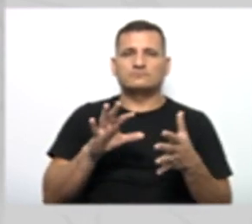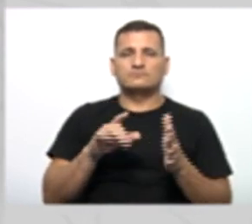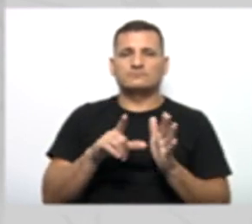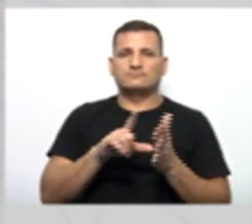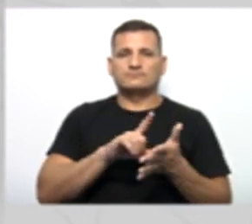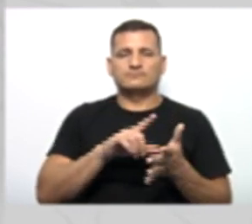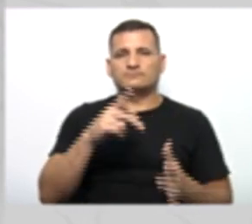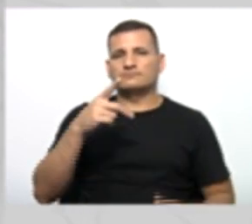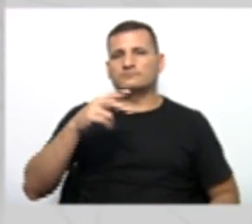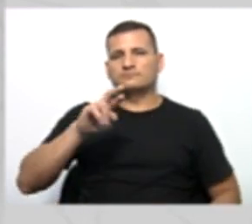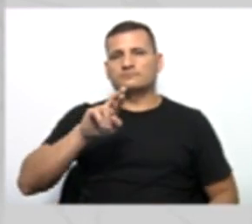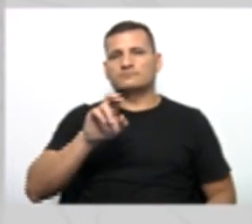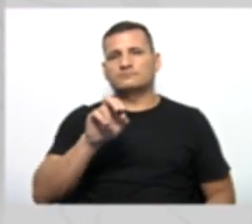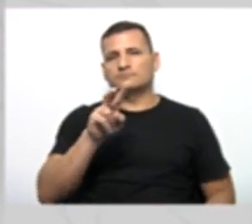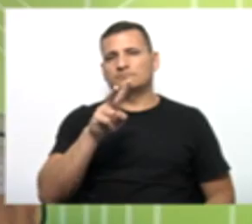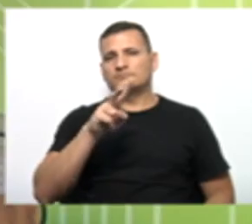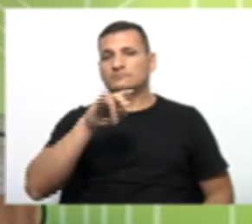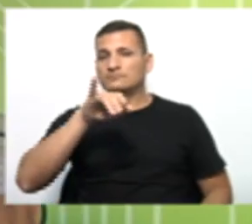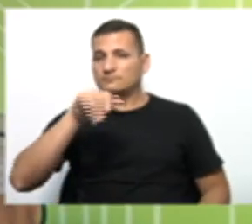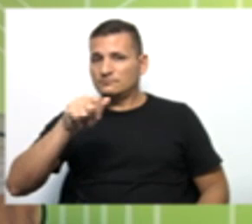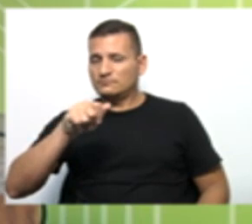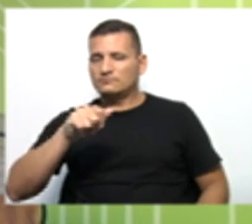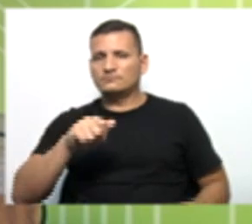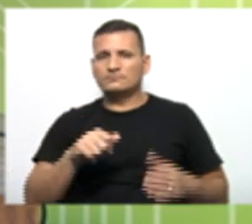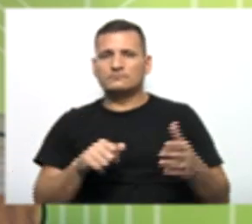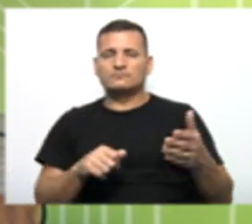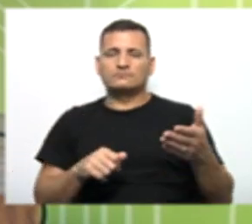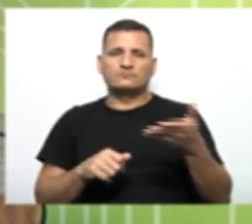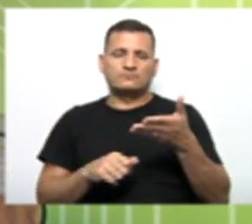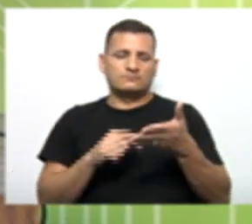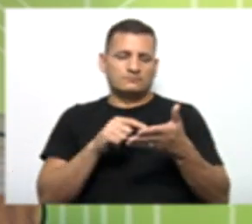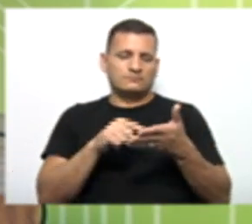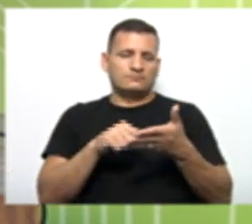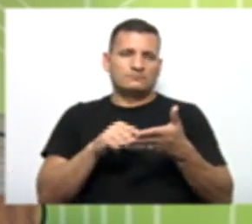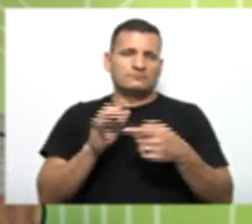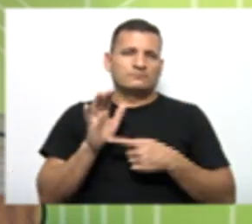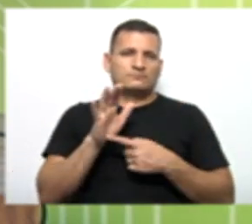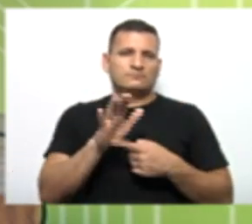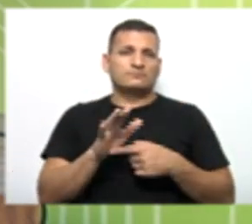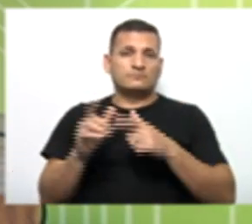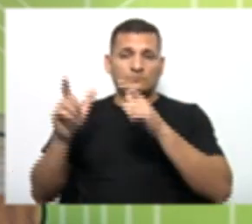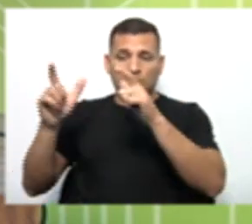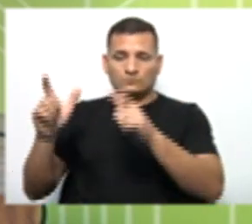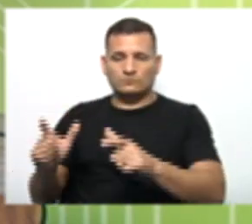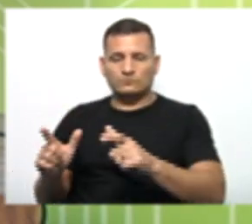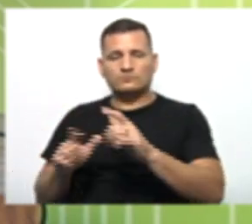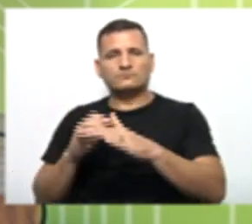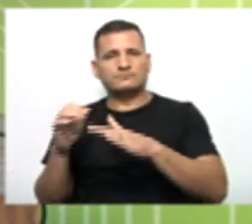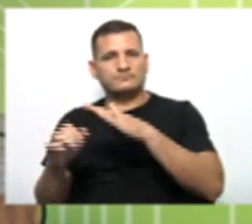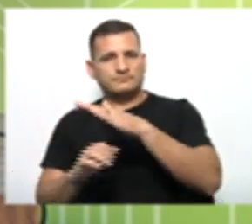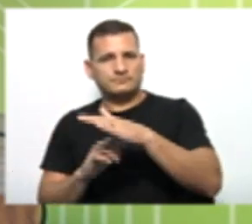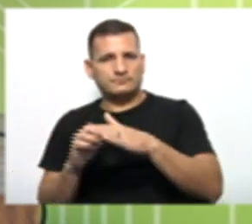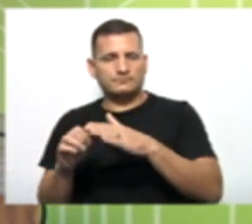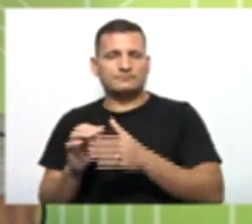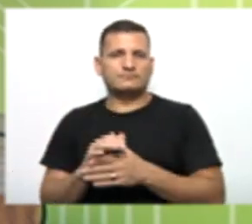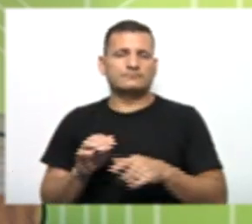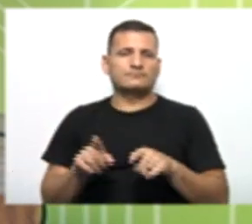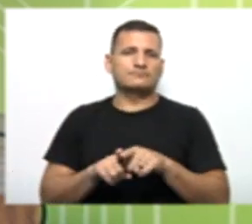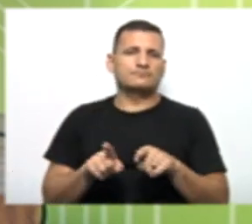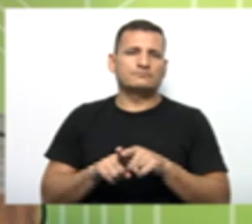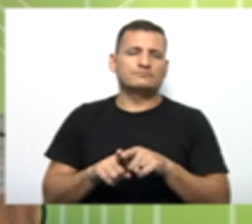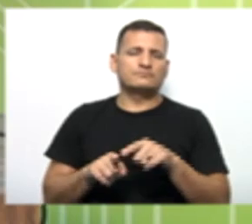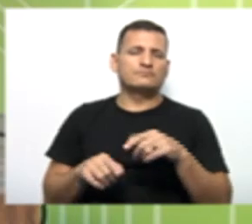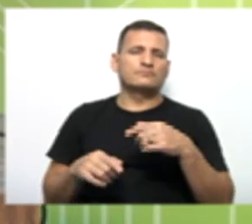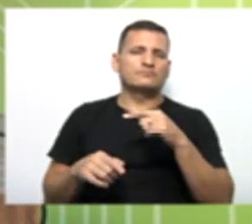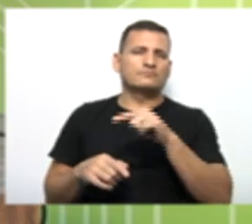prévia mostra onde o empreendimento vai se localizar, quais são a previsão dos recursos que ele vai